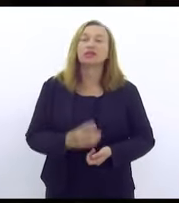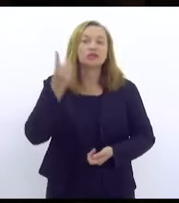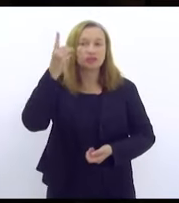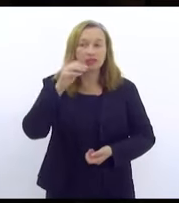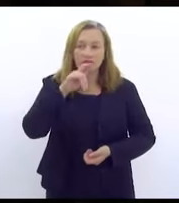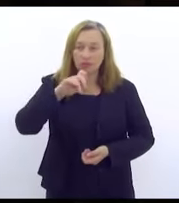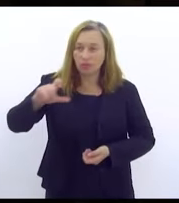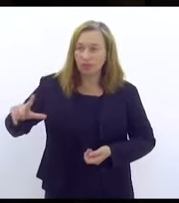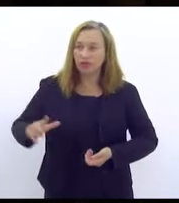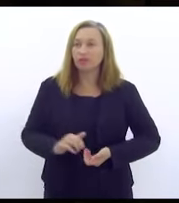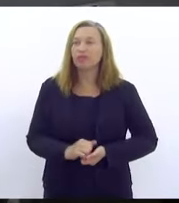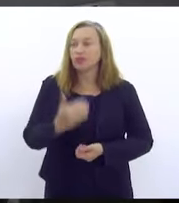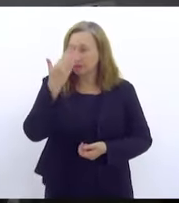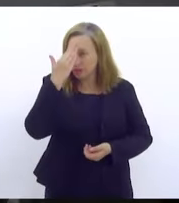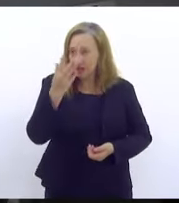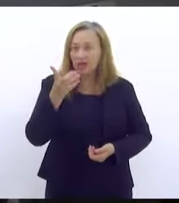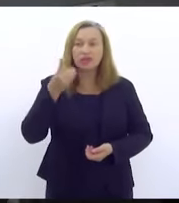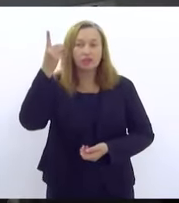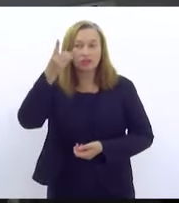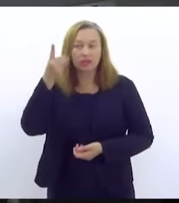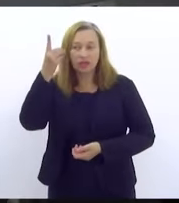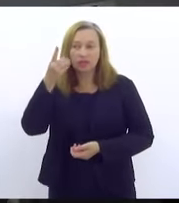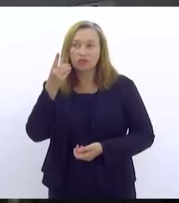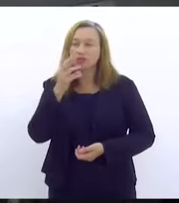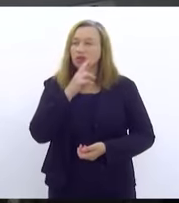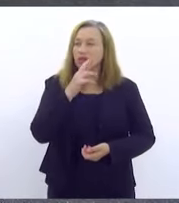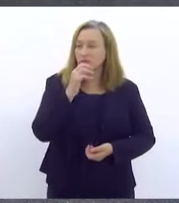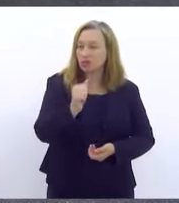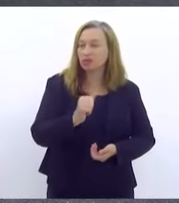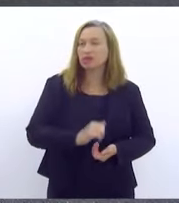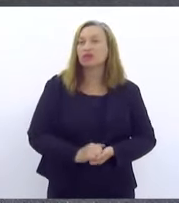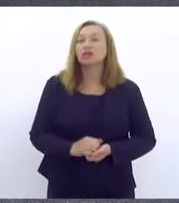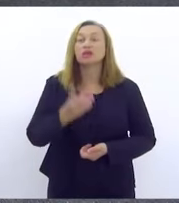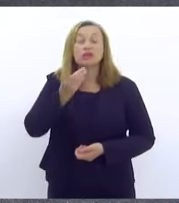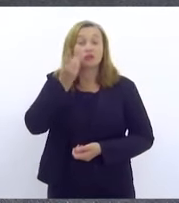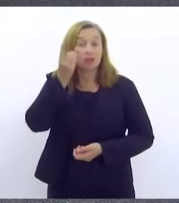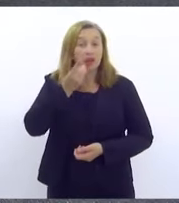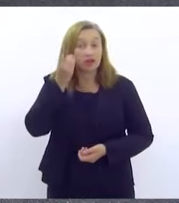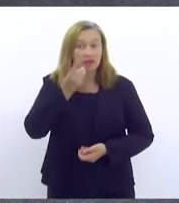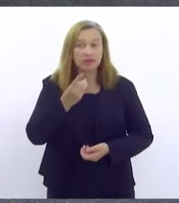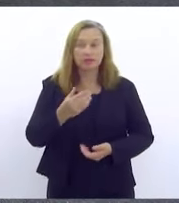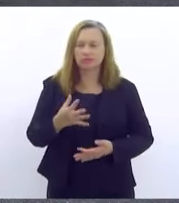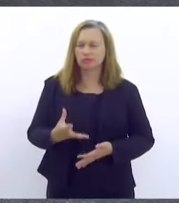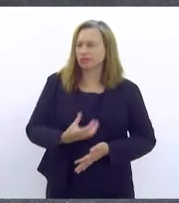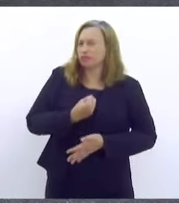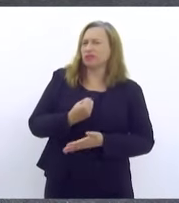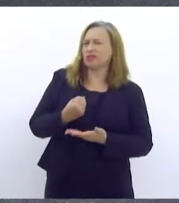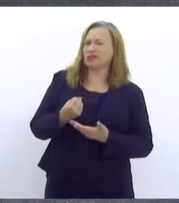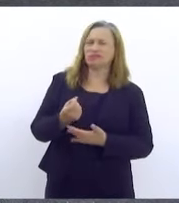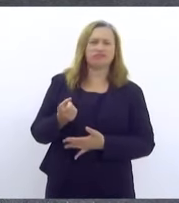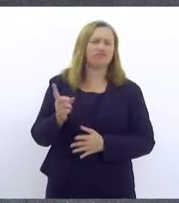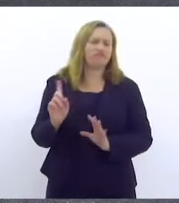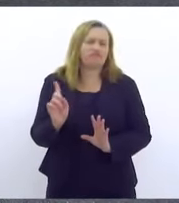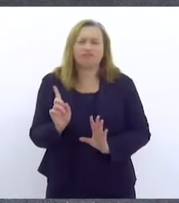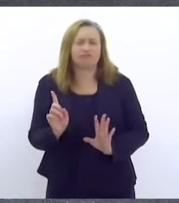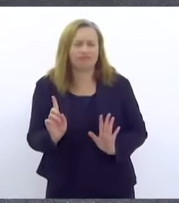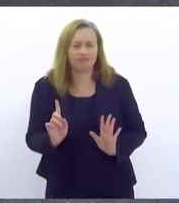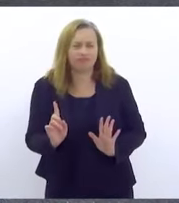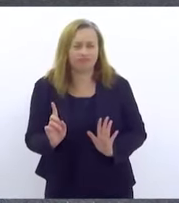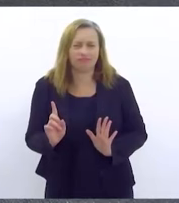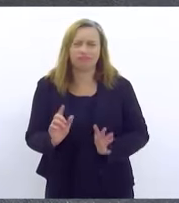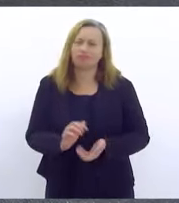Paubel. Obrigado, deputado Rodrigo Amorim. Deputado, não é surpresa alguma para a minha